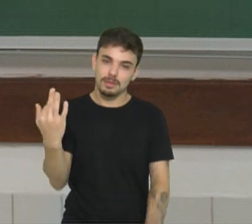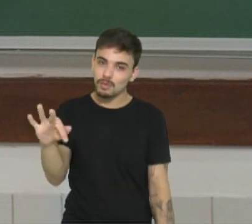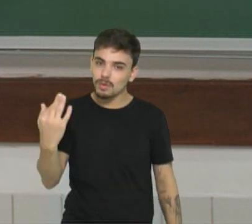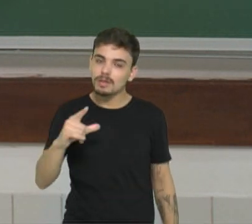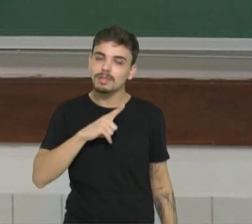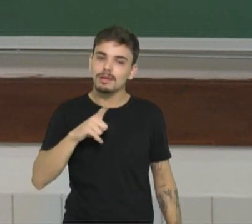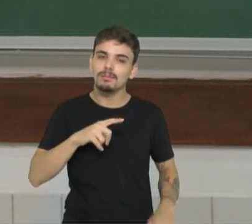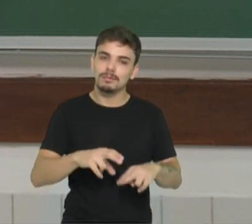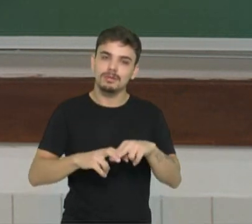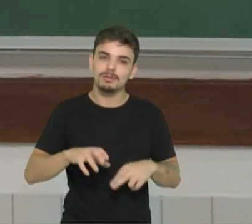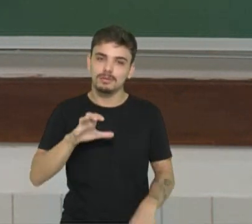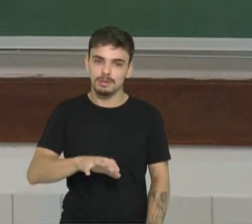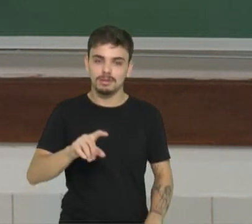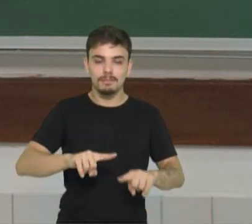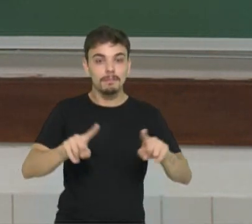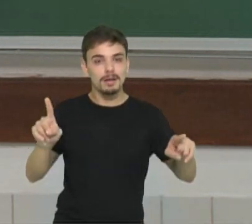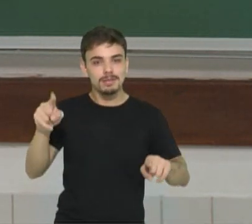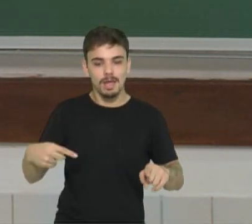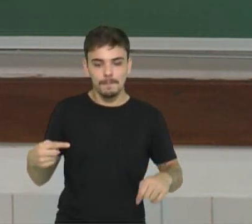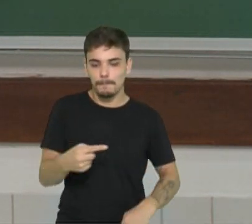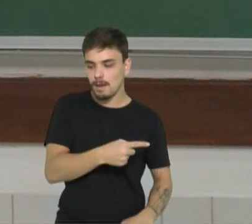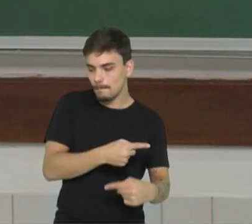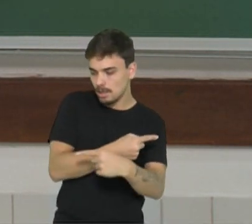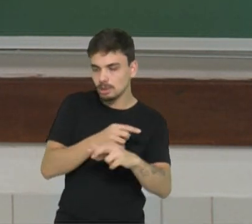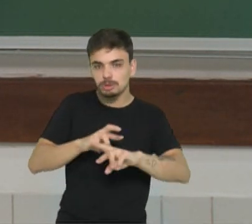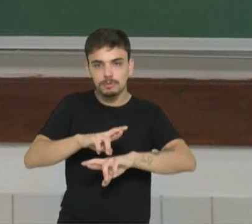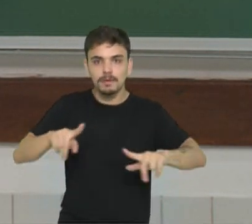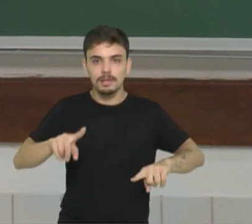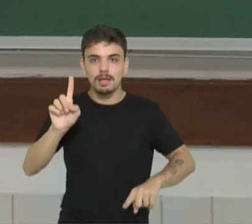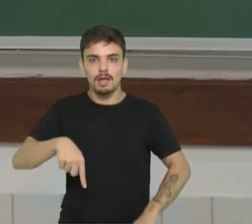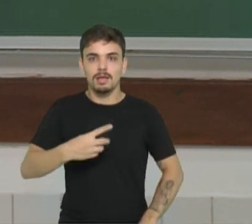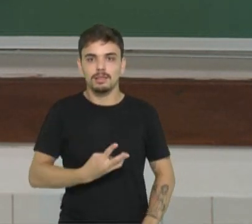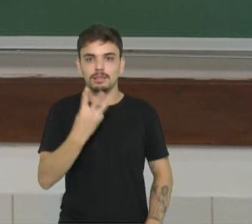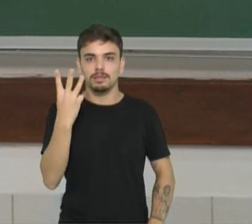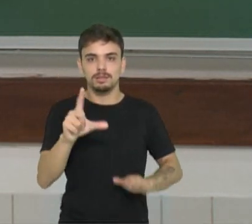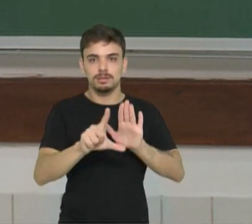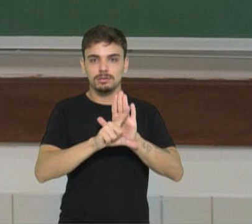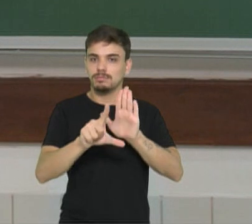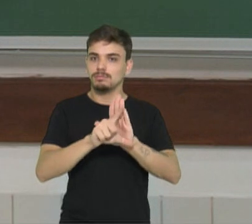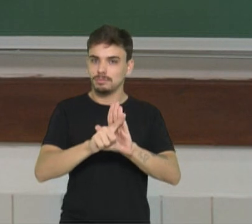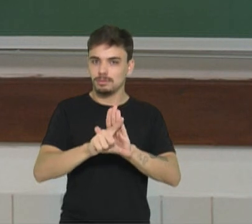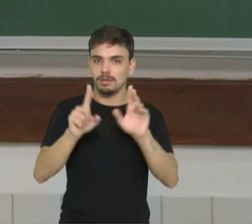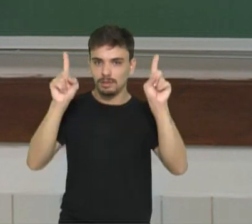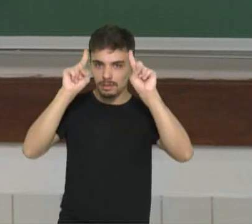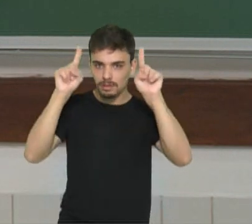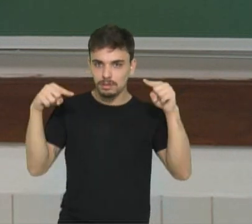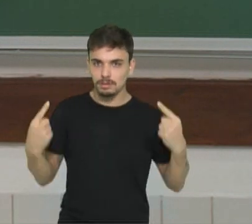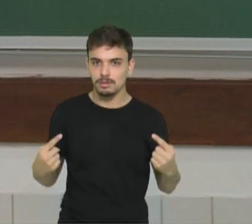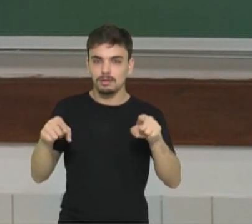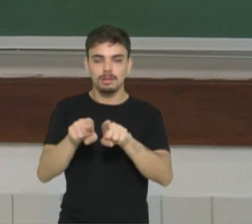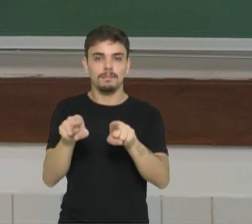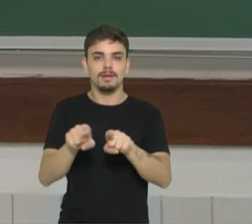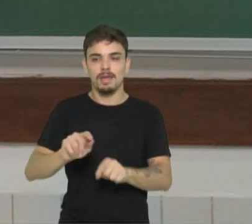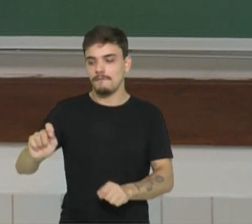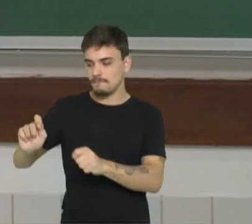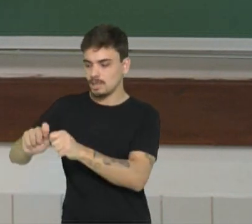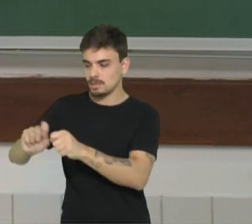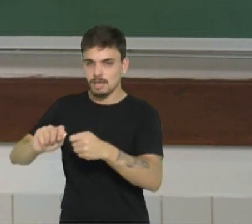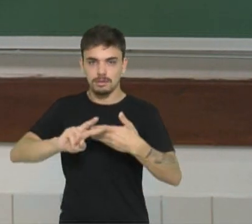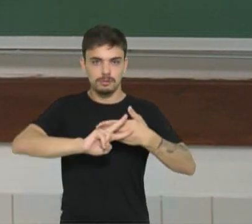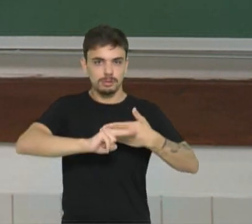intensidade, só que em sentidos opostos. Isso é a terceira lei de Newton, lei da ação e reação,